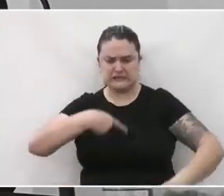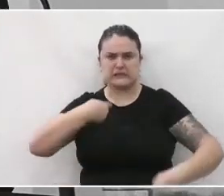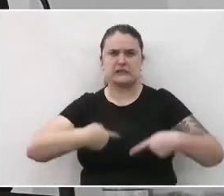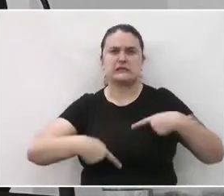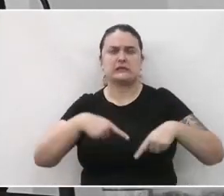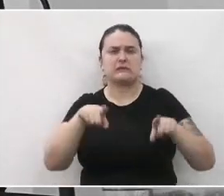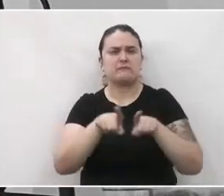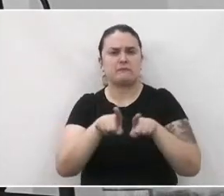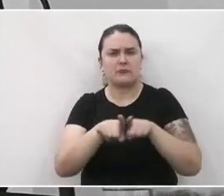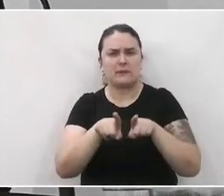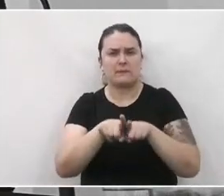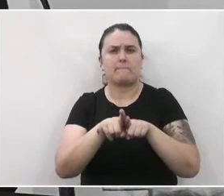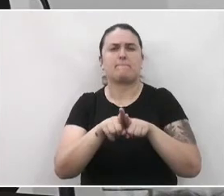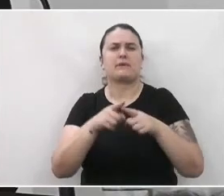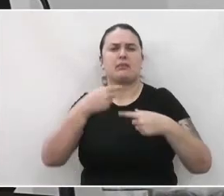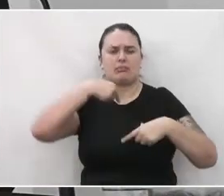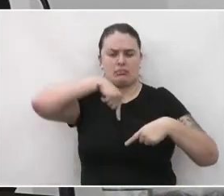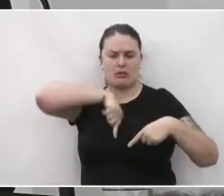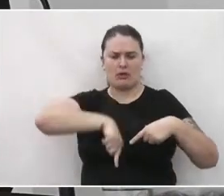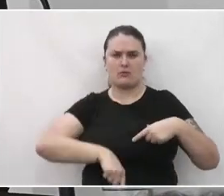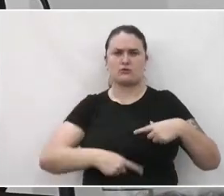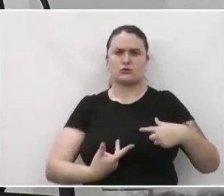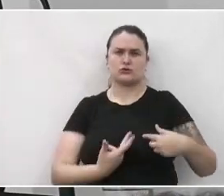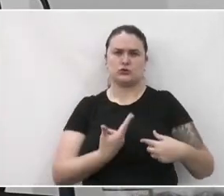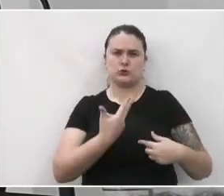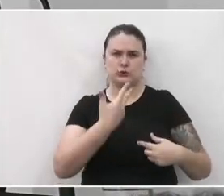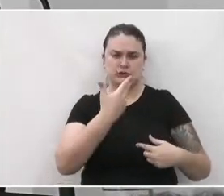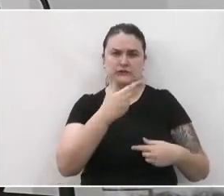em endocirurgia vascular também